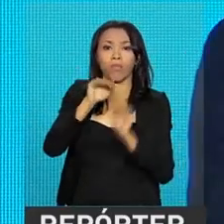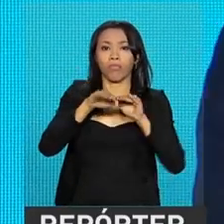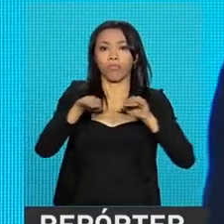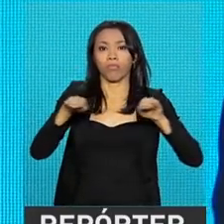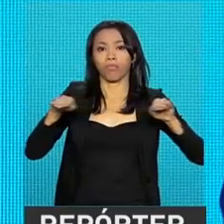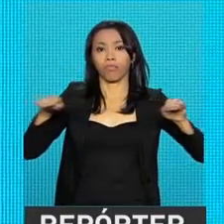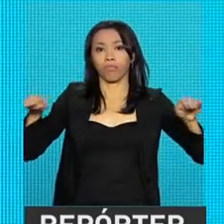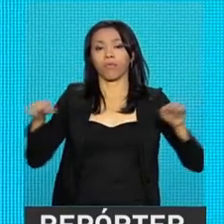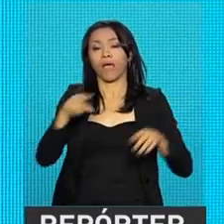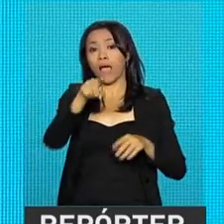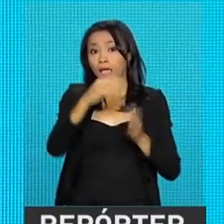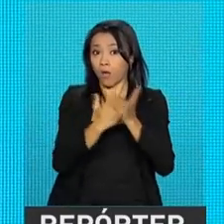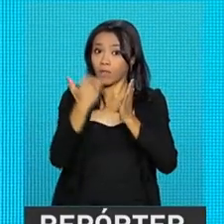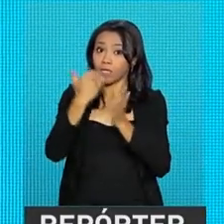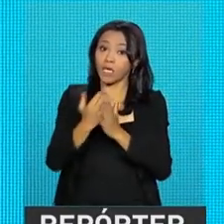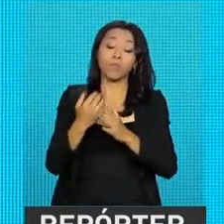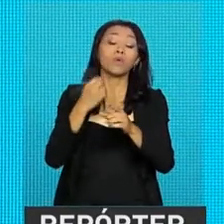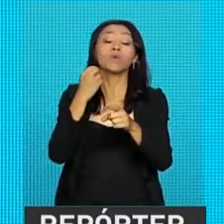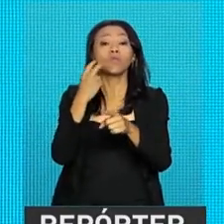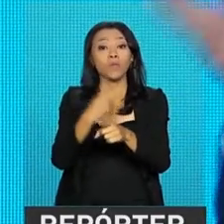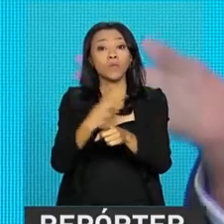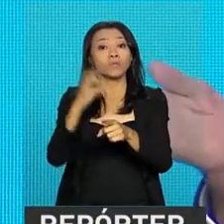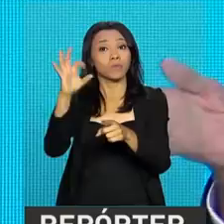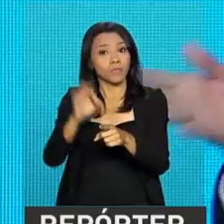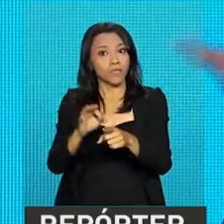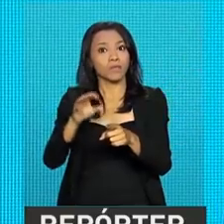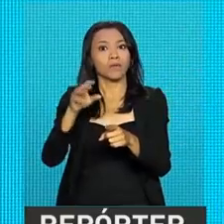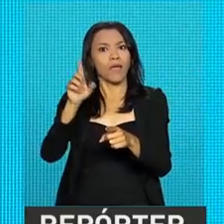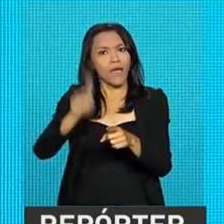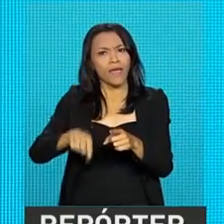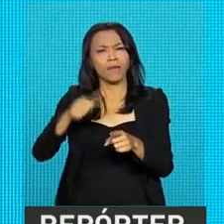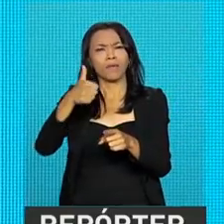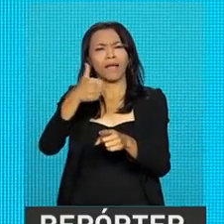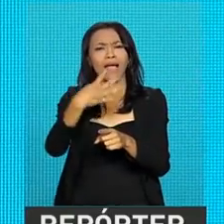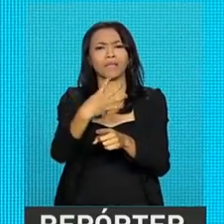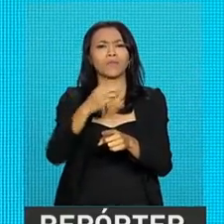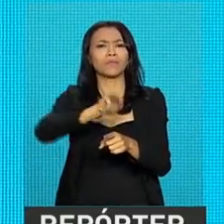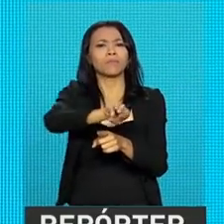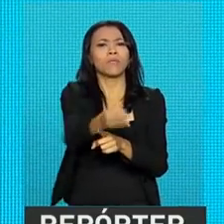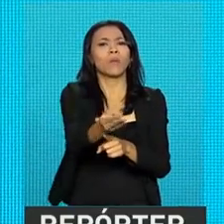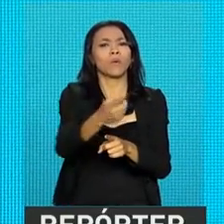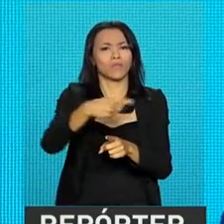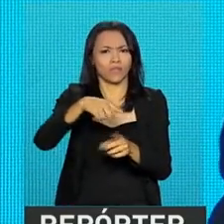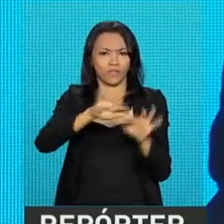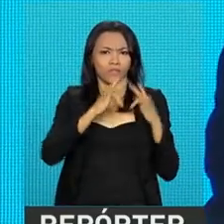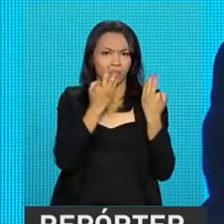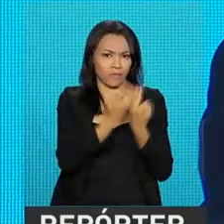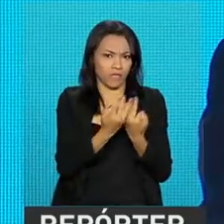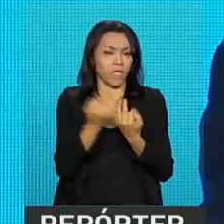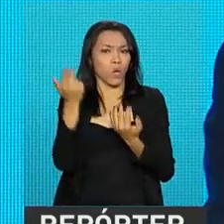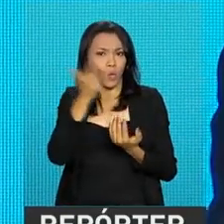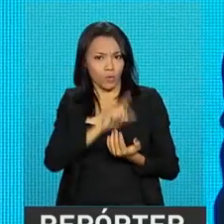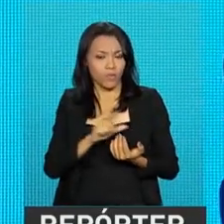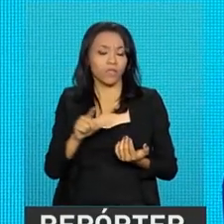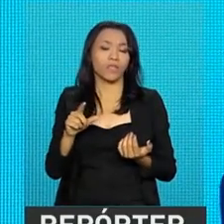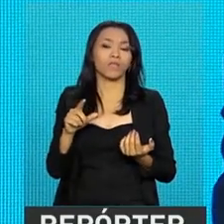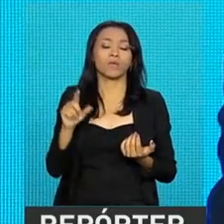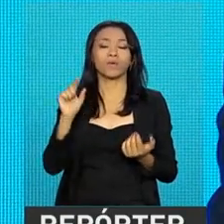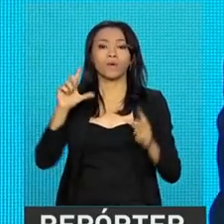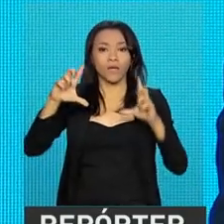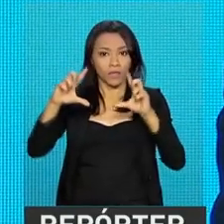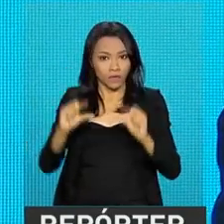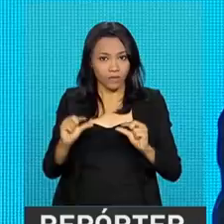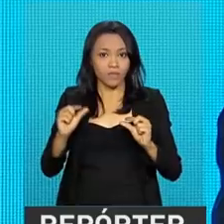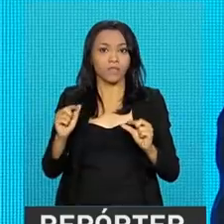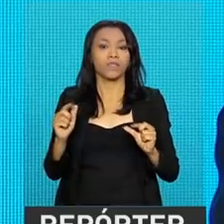por cento parece pouco mas são 14 milhões eram 14 milhões de famílias osmar conseguiu reduzir agora e sobre como